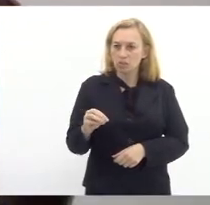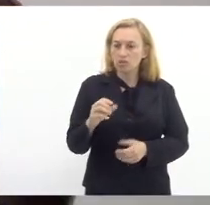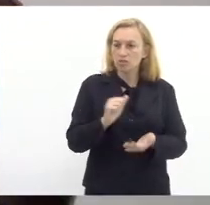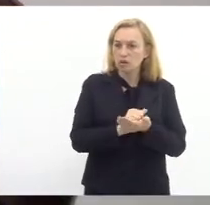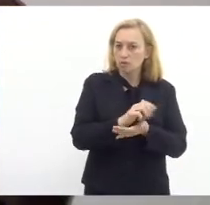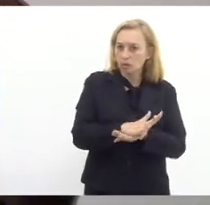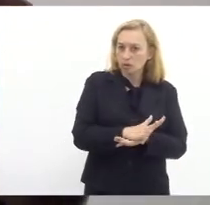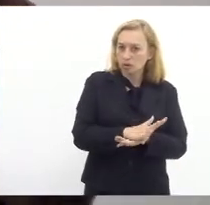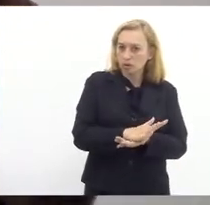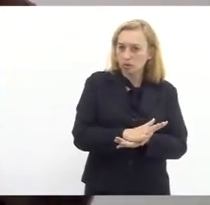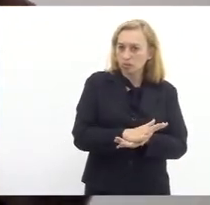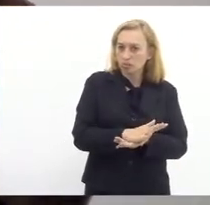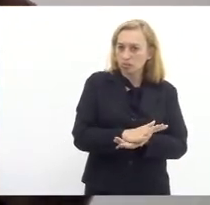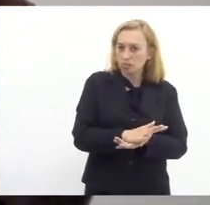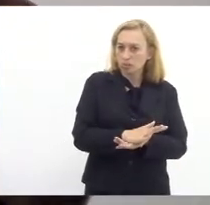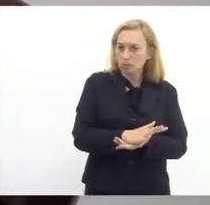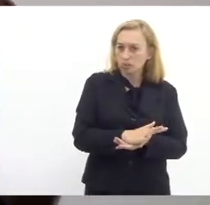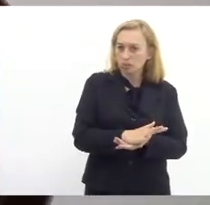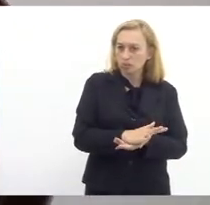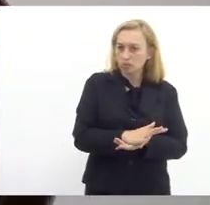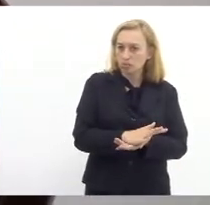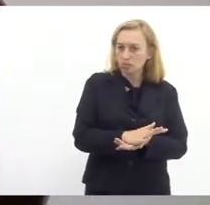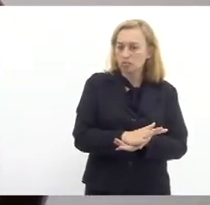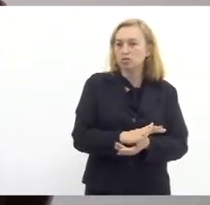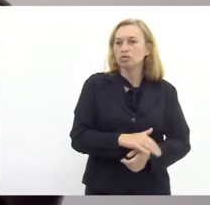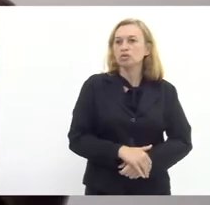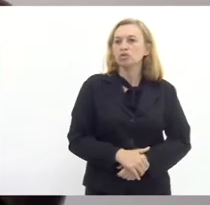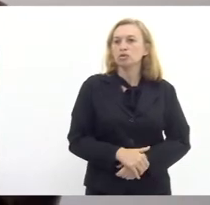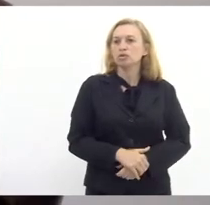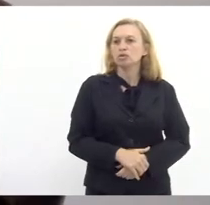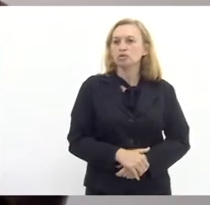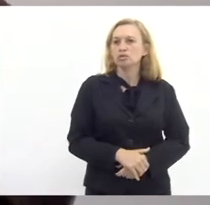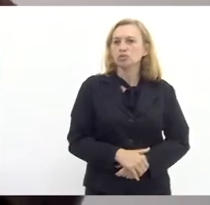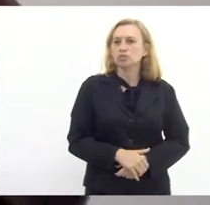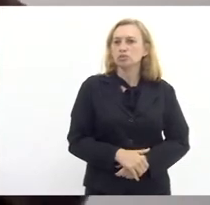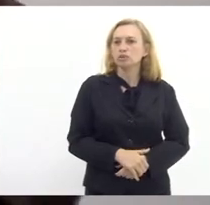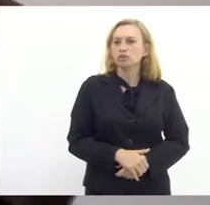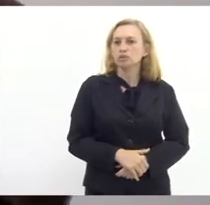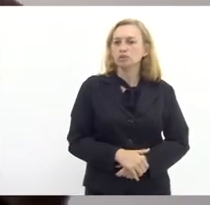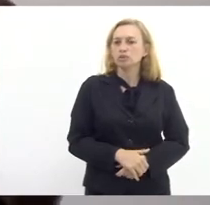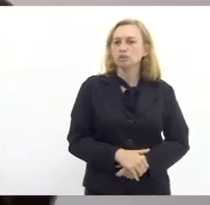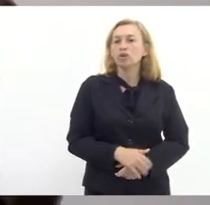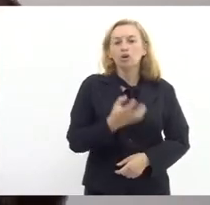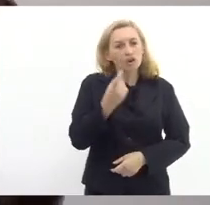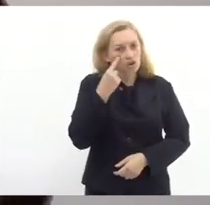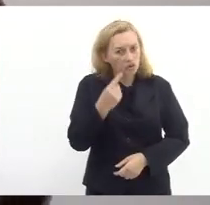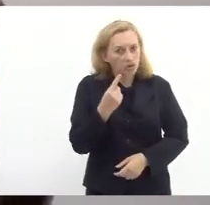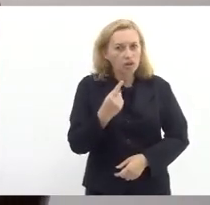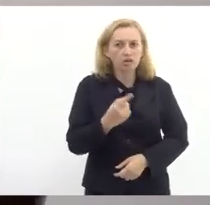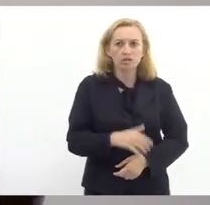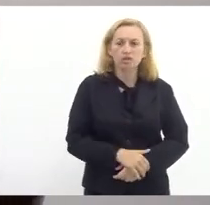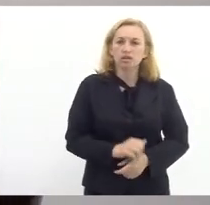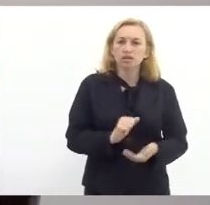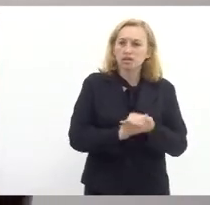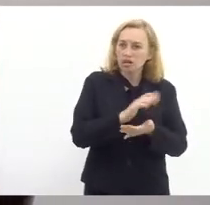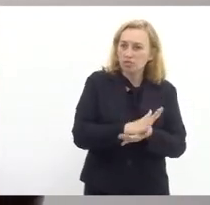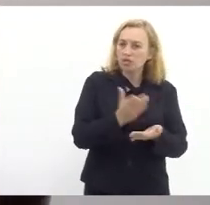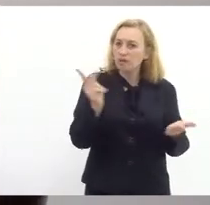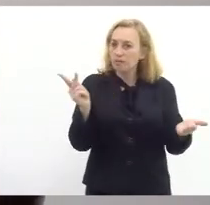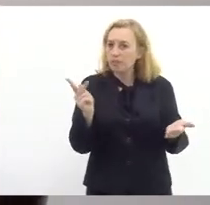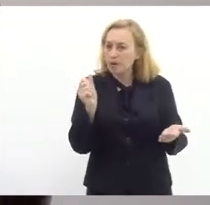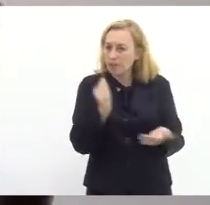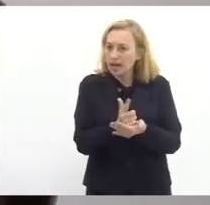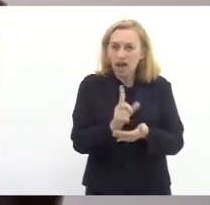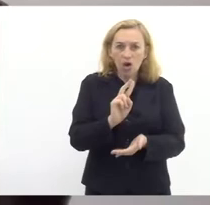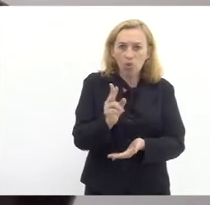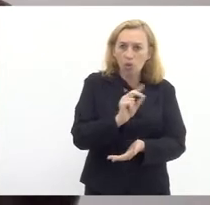multa. A multa até foi muito badalada pelo governador, foi multada, já transmutou. Quero ver se efetivamente essa multa vai ser paga ou vai parar também na